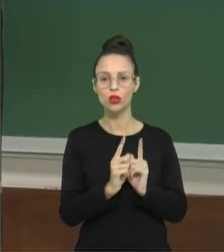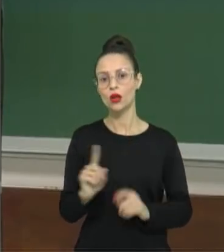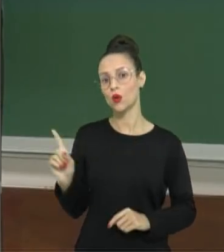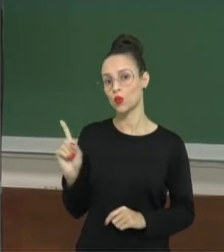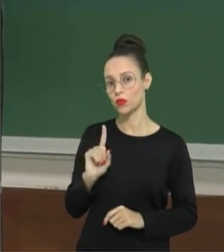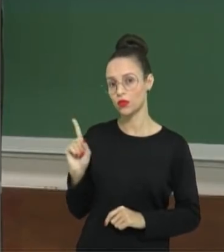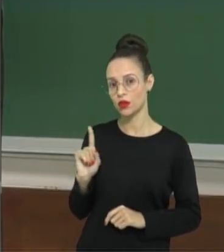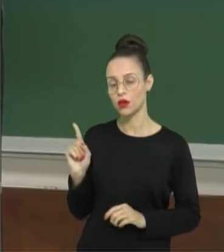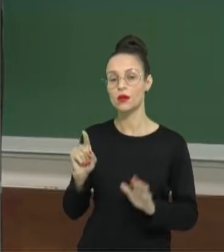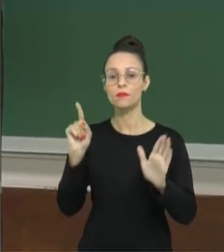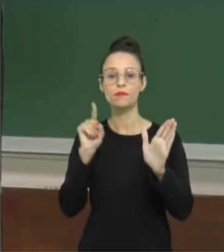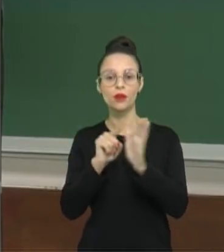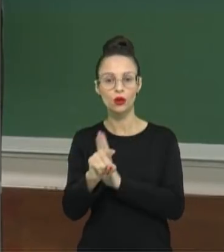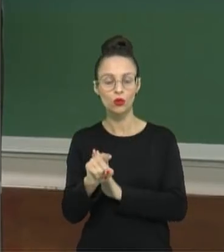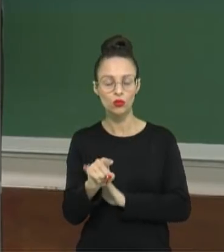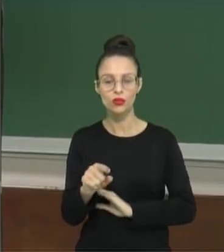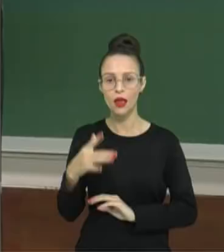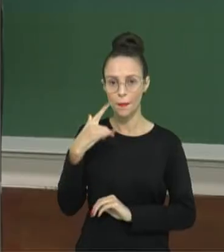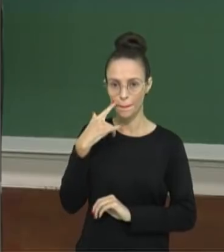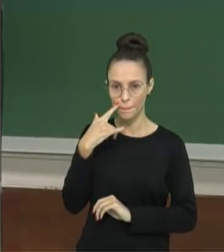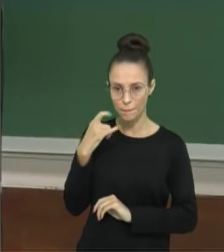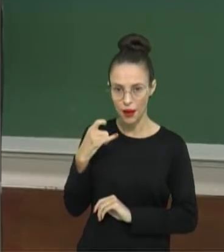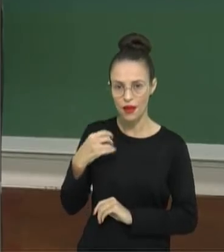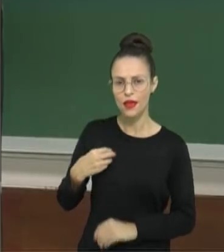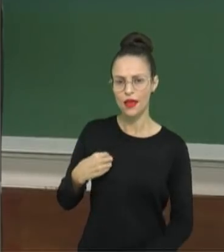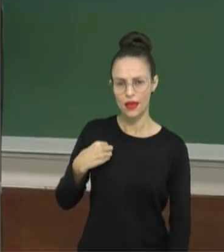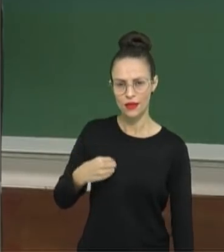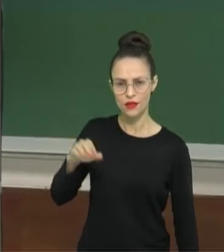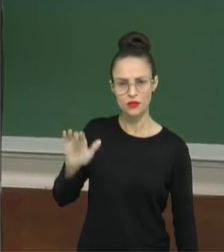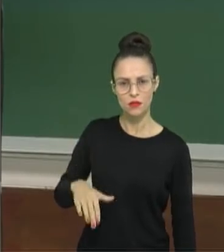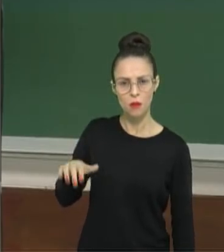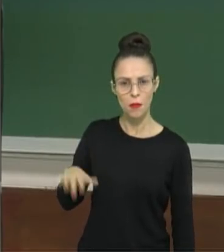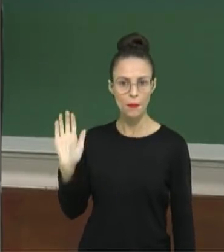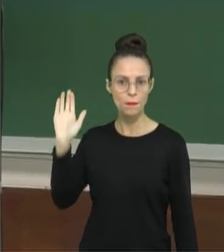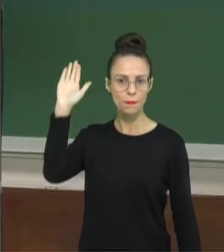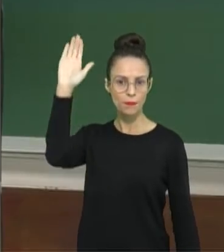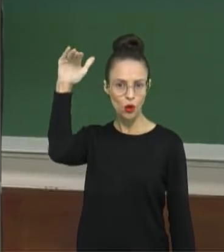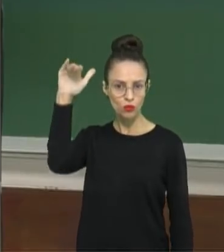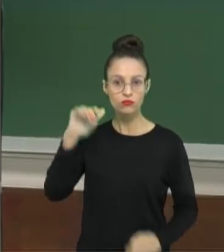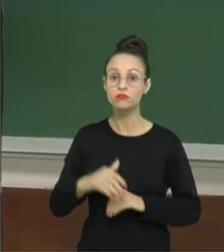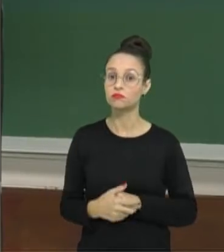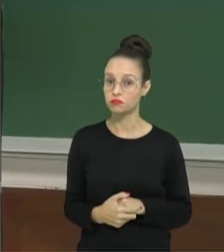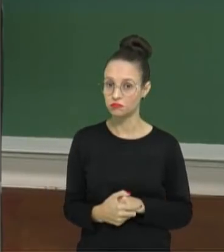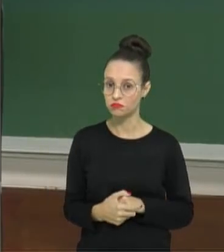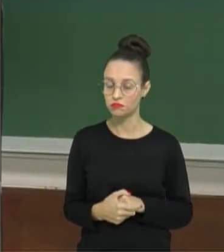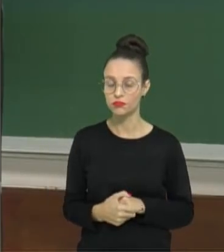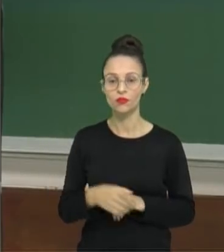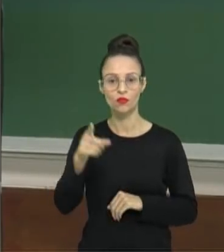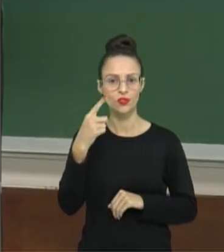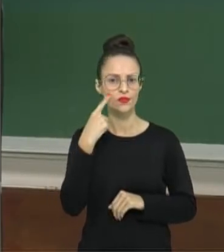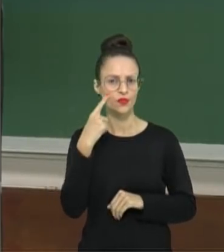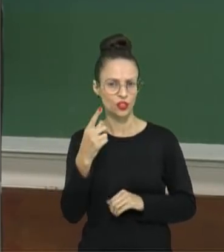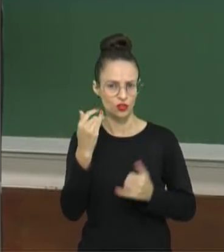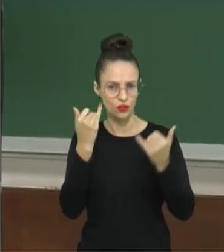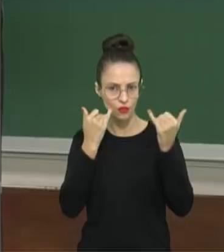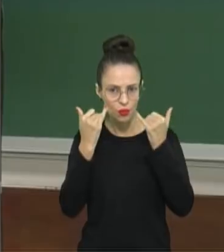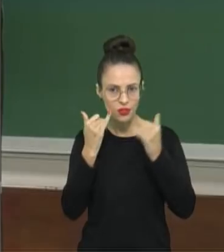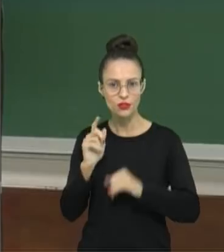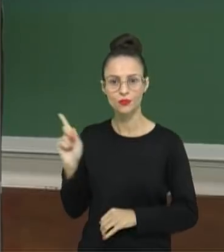não. A pergunta é, o pai está jogando basquete? Então veja a informação